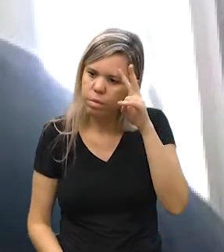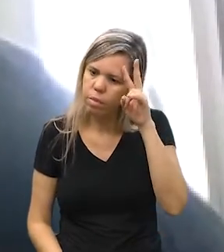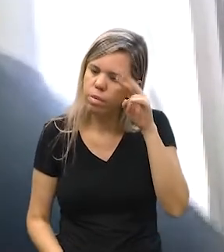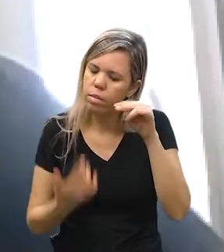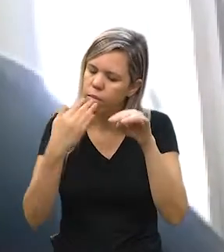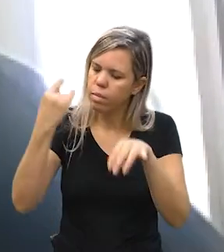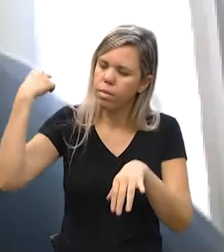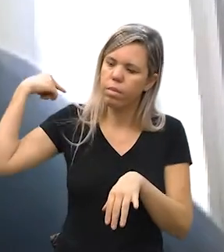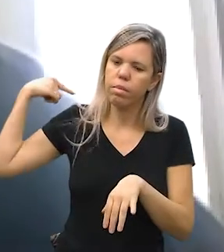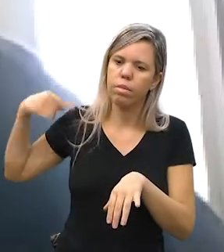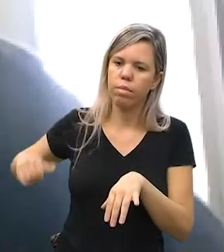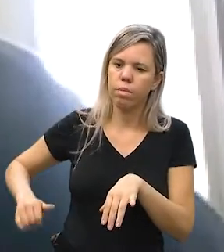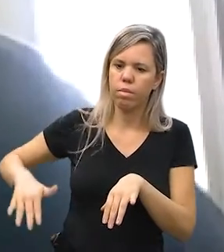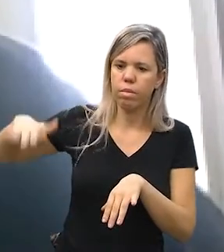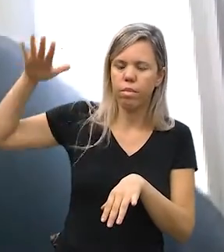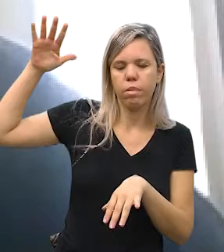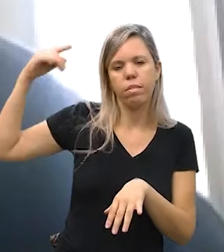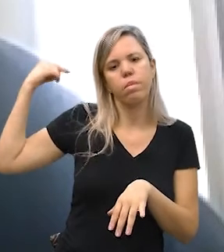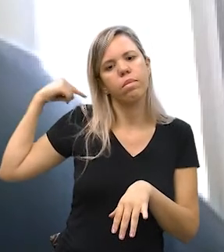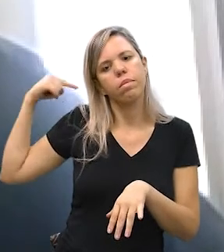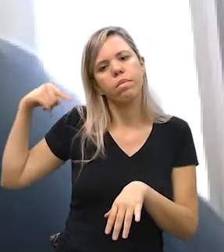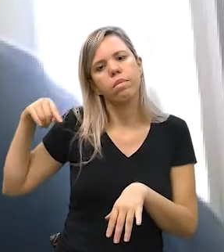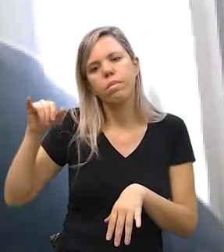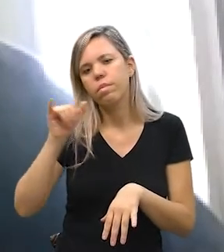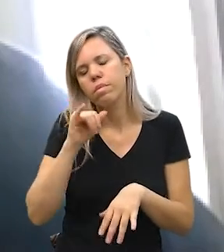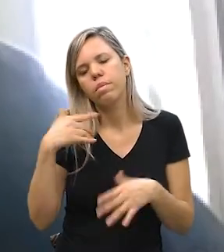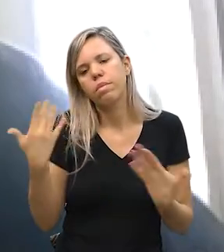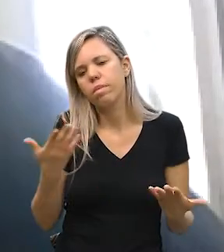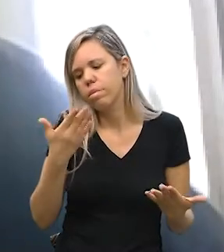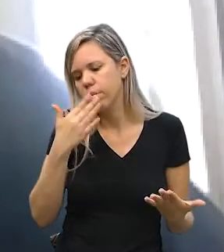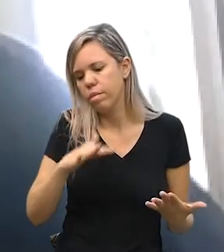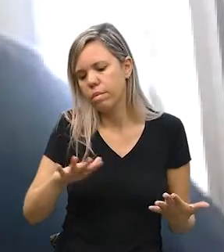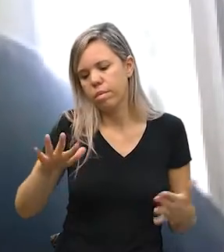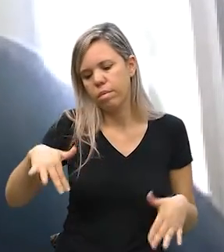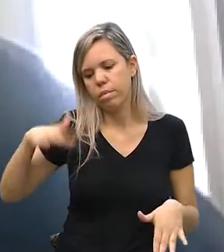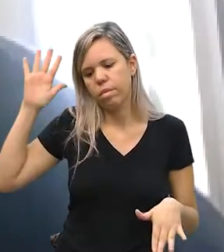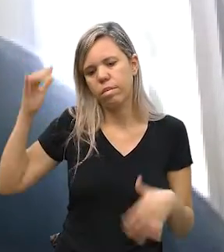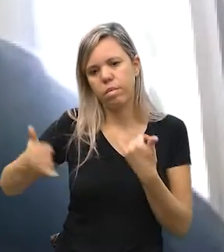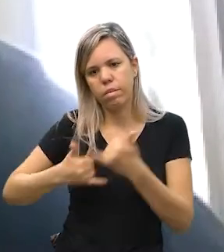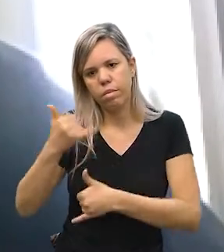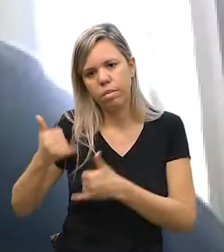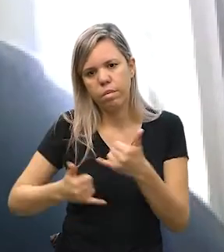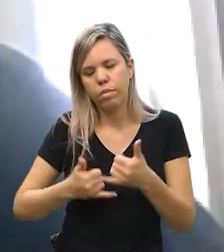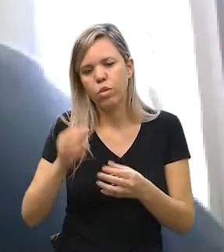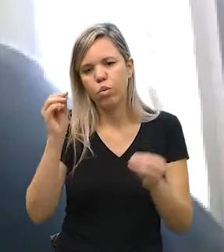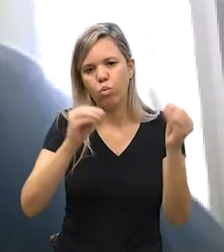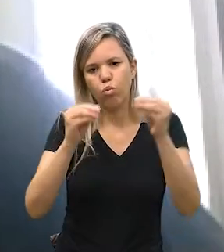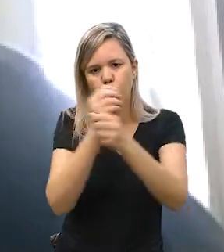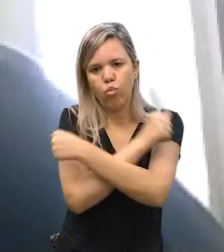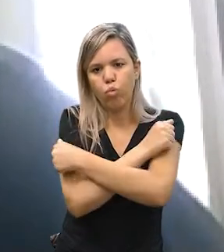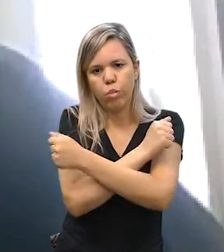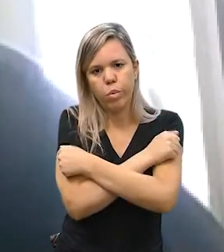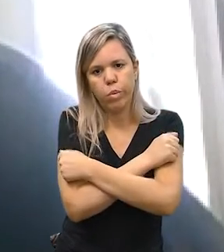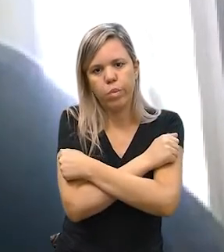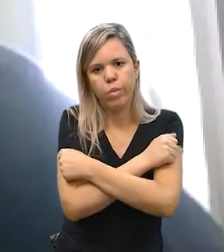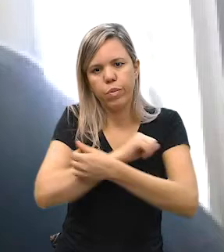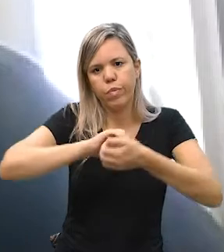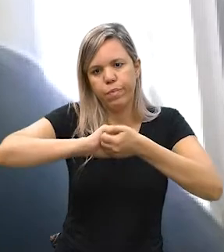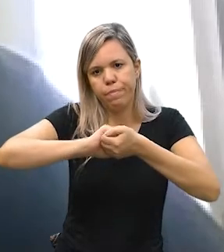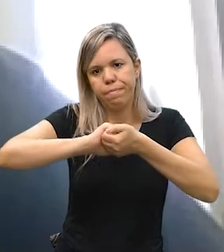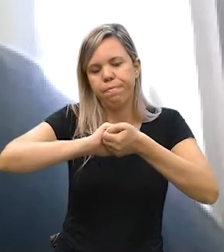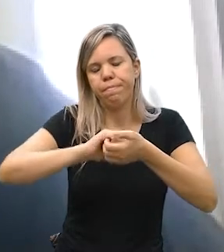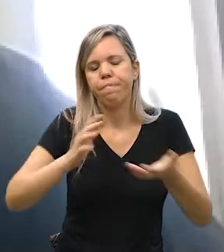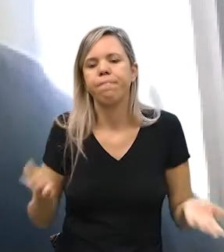sua infância. Naquela época, quando moleque, brincava de beijo, abraço e aperto de